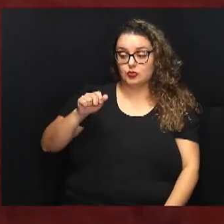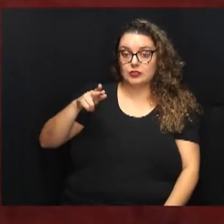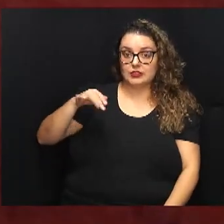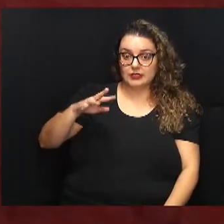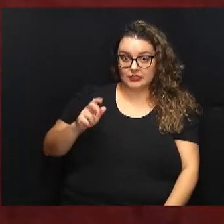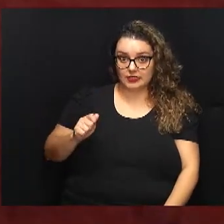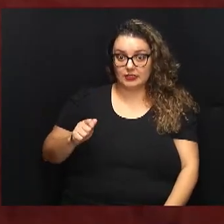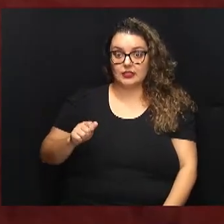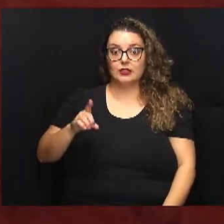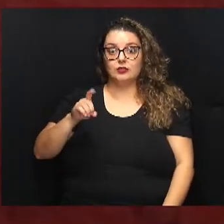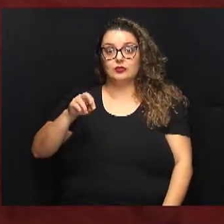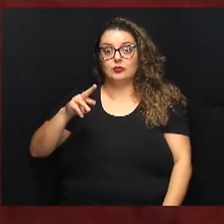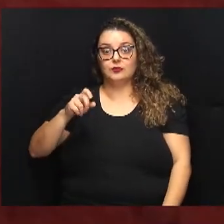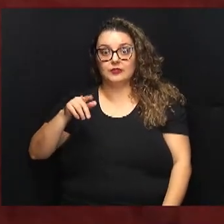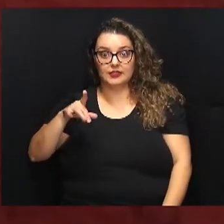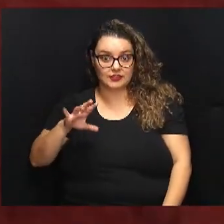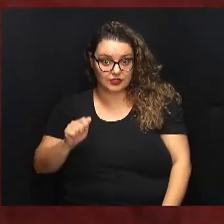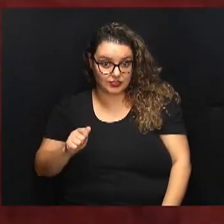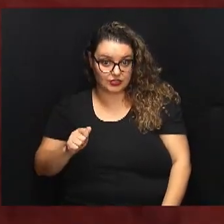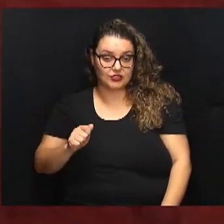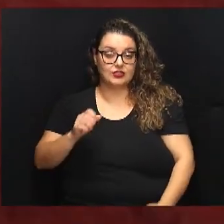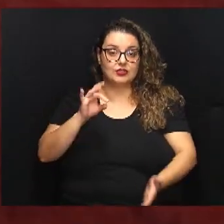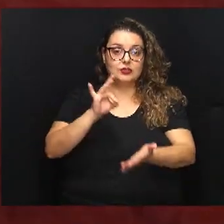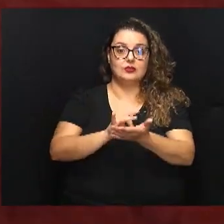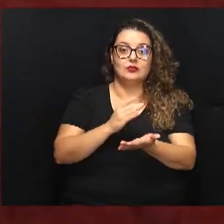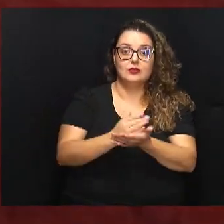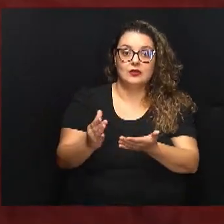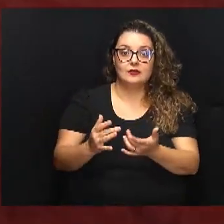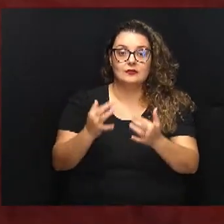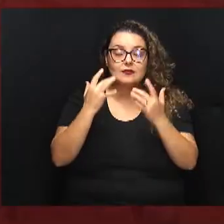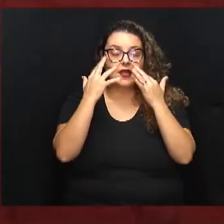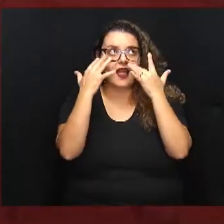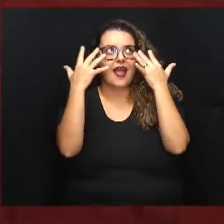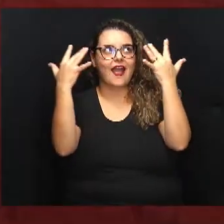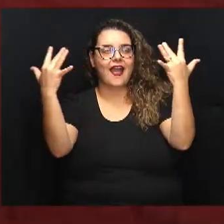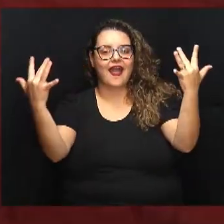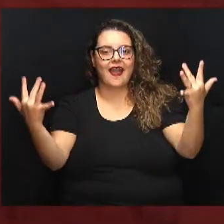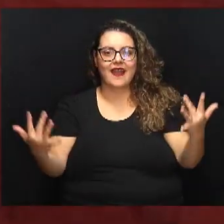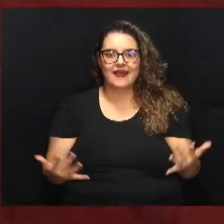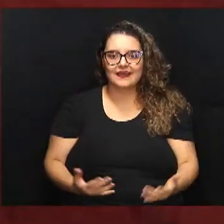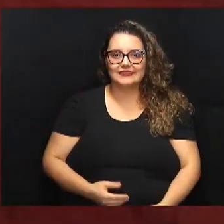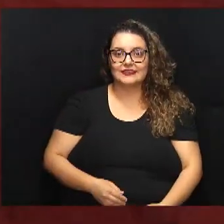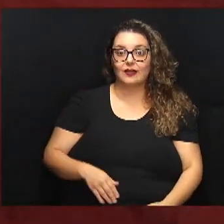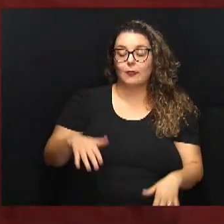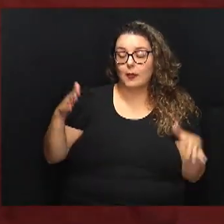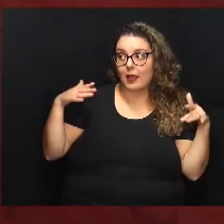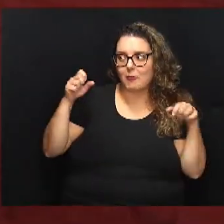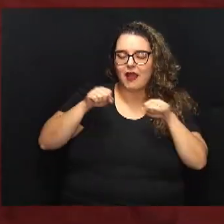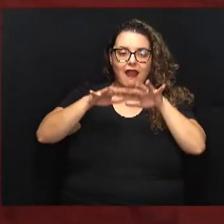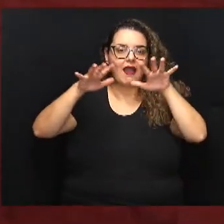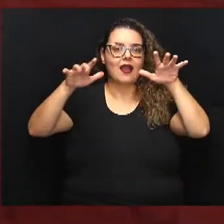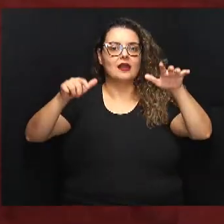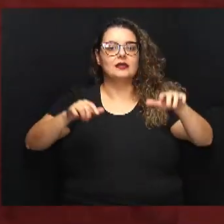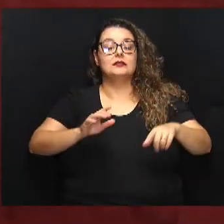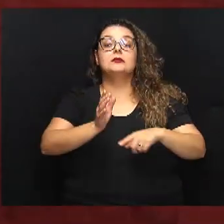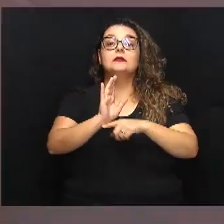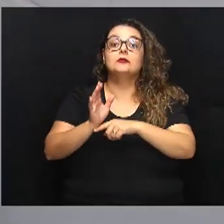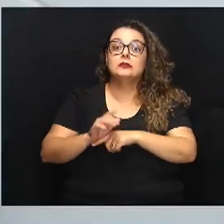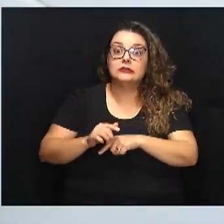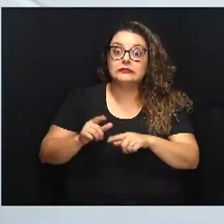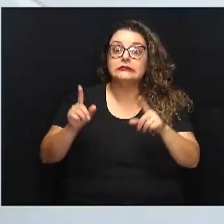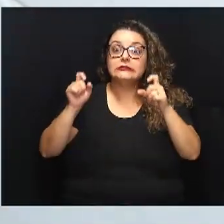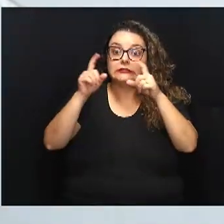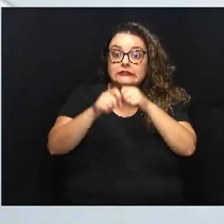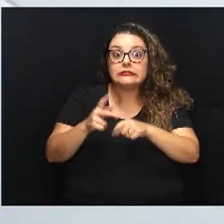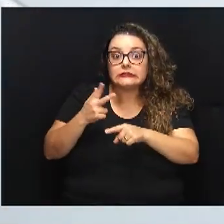tem magia, tem fantasia, tem efeitos especiais. Então é um filme muito trabalhoso de finalizar, de